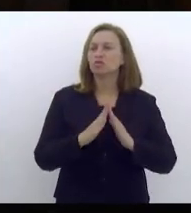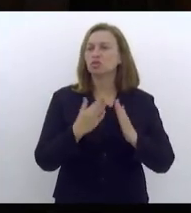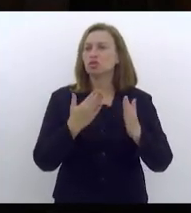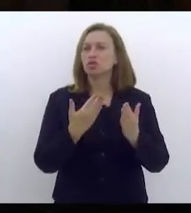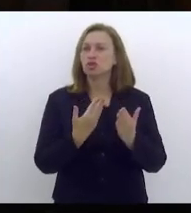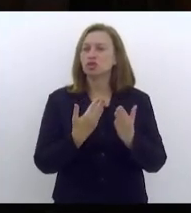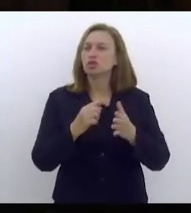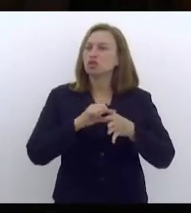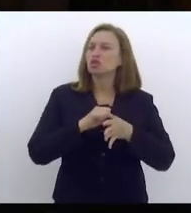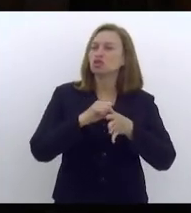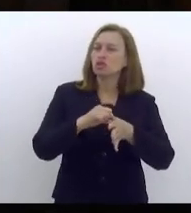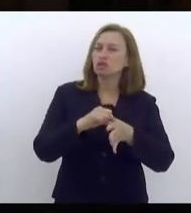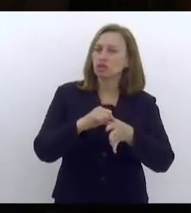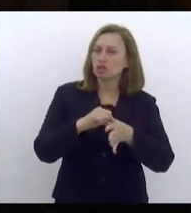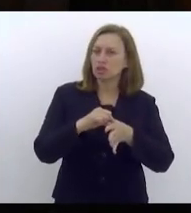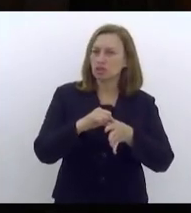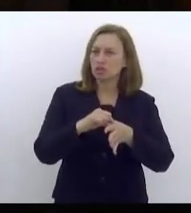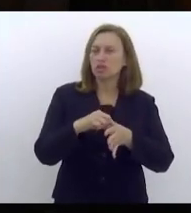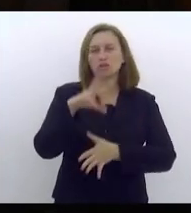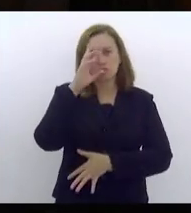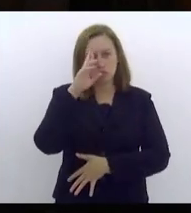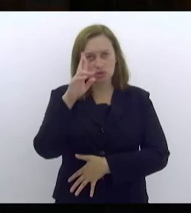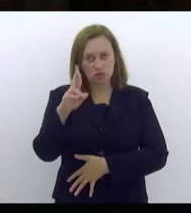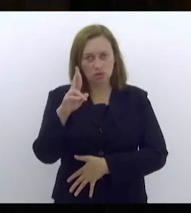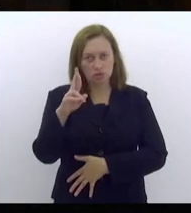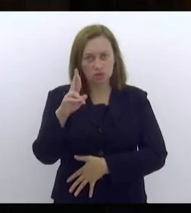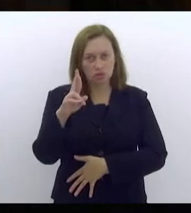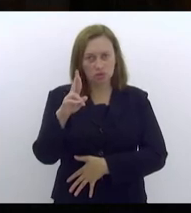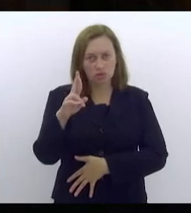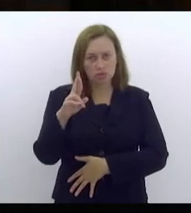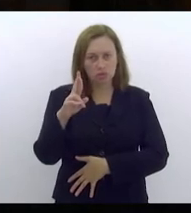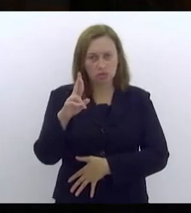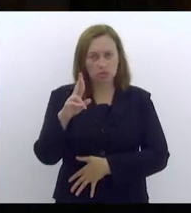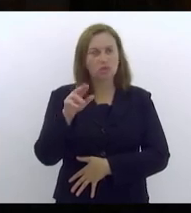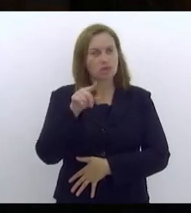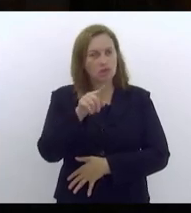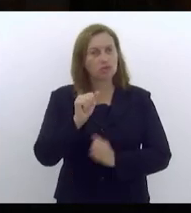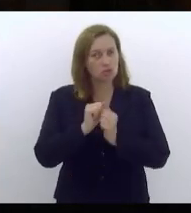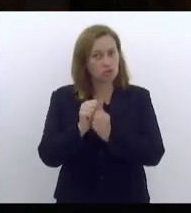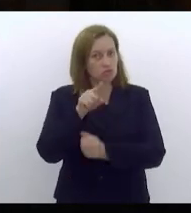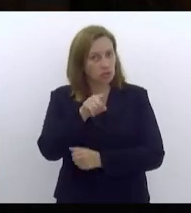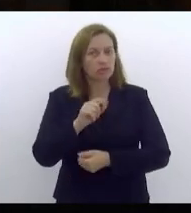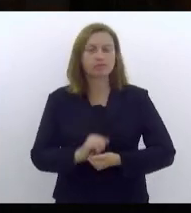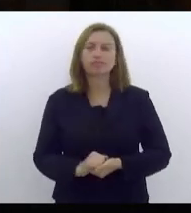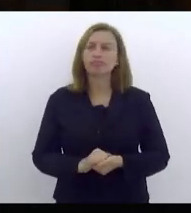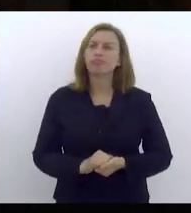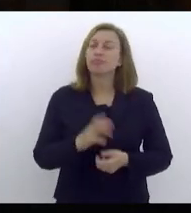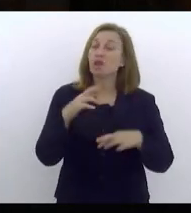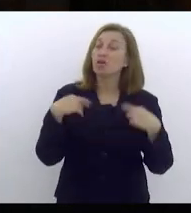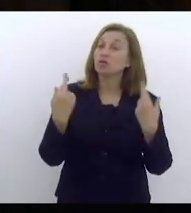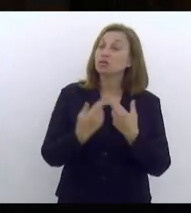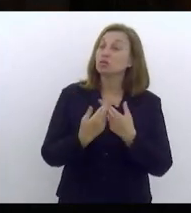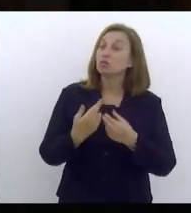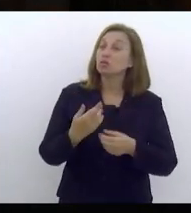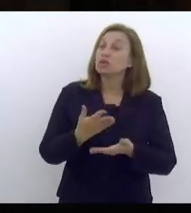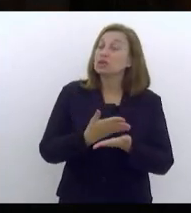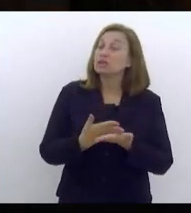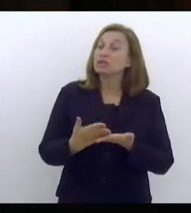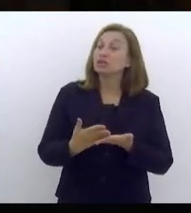senhor presidente, que o senhor também estava lá, no Colégio de Líderes. Reunião que começou